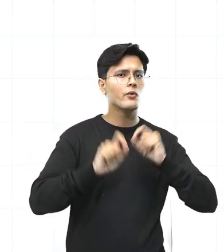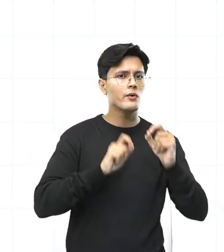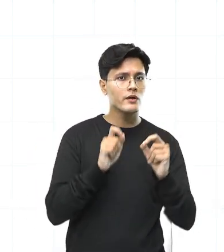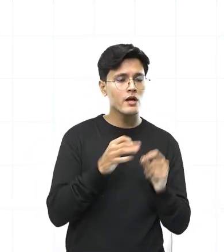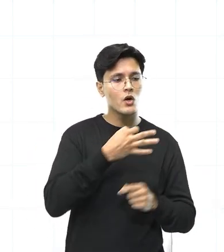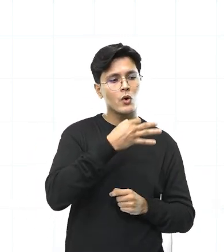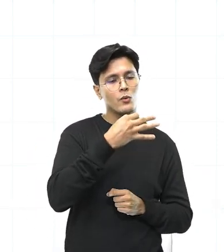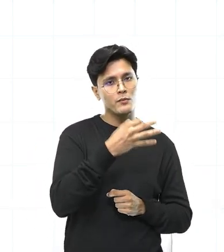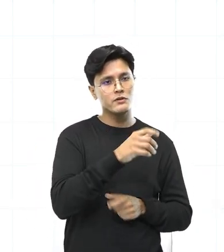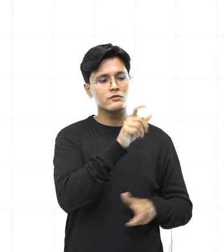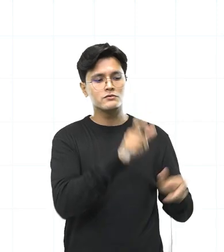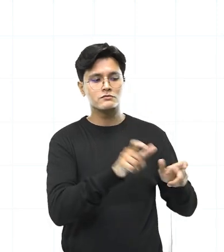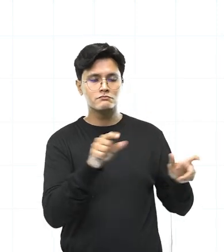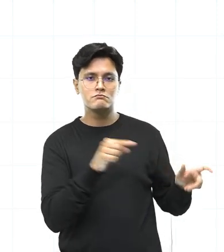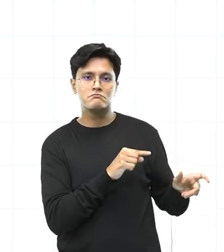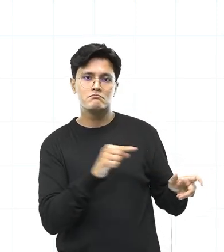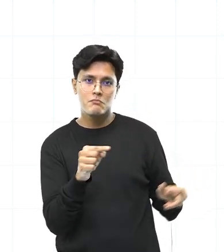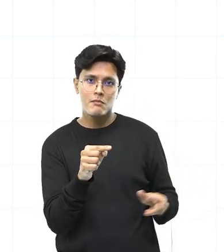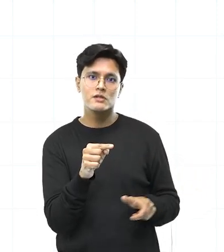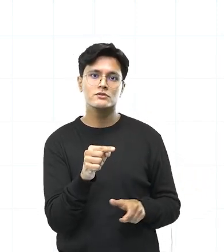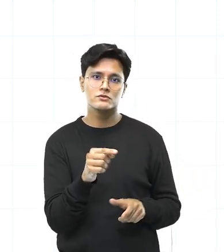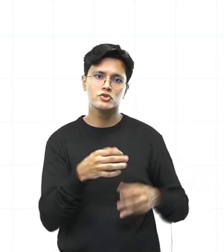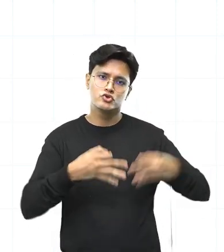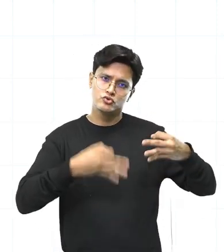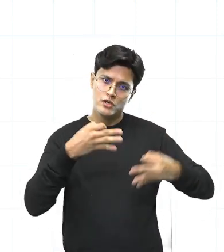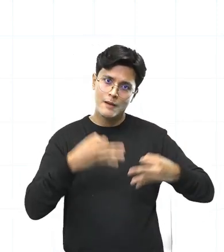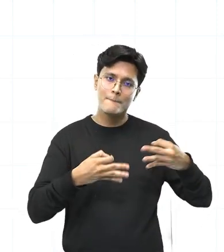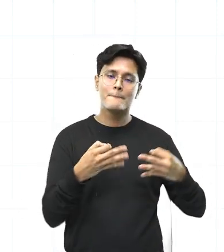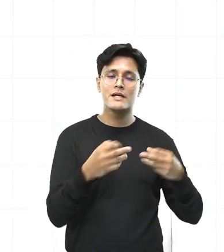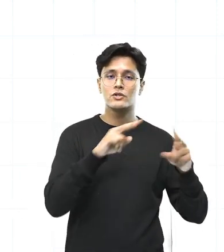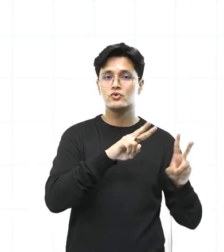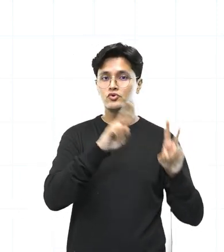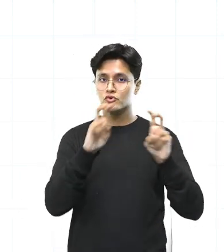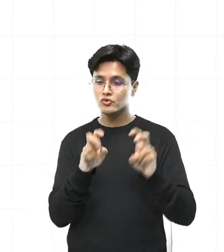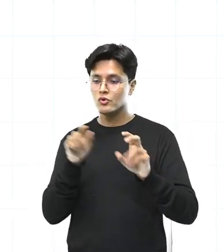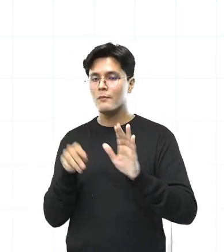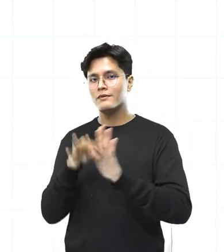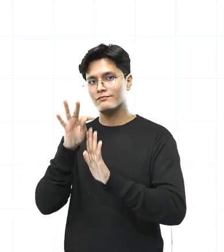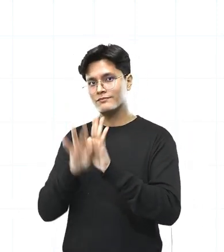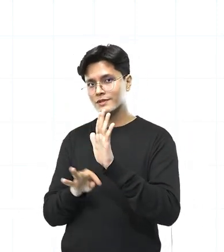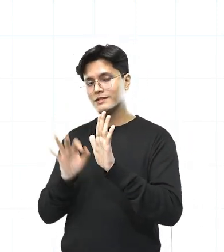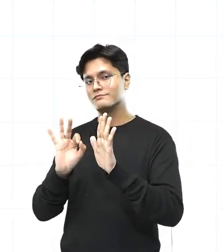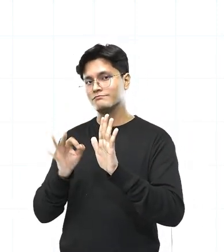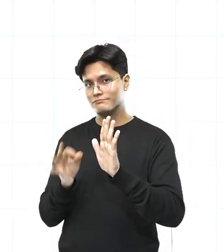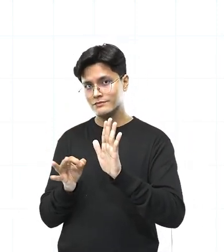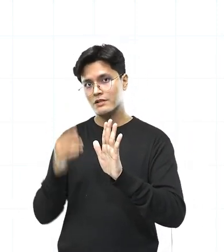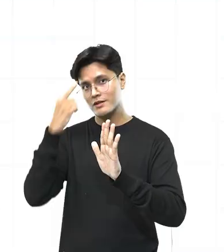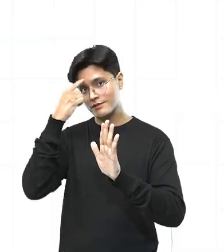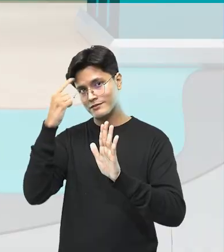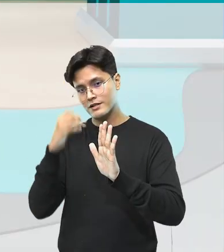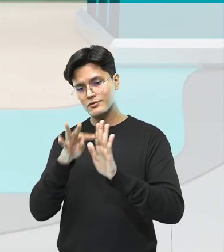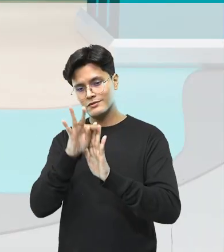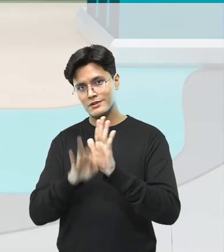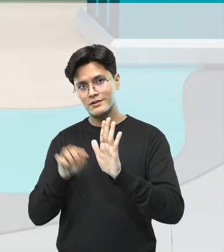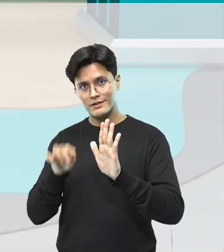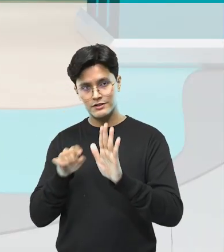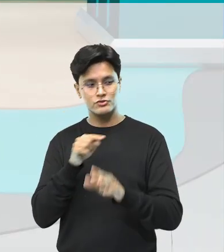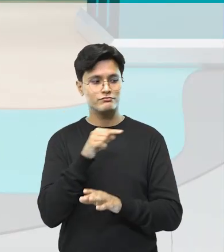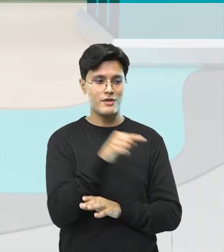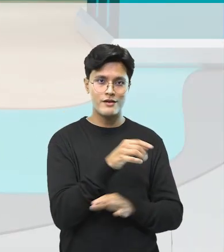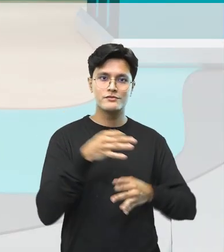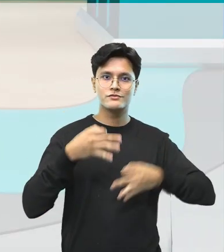É opinião, né? É opinião, é um julgamento sobre aquele texto, sobre a ideia que traz o texto, que é